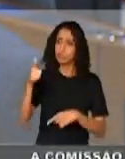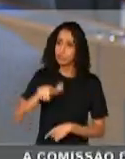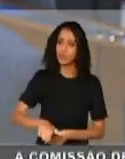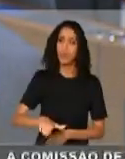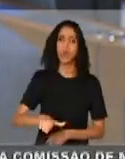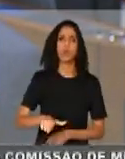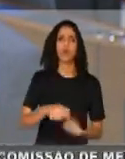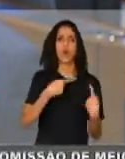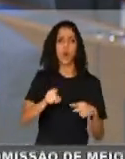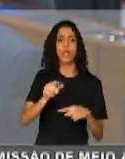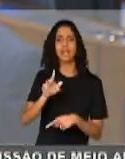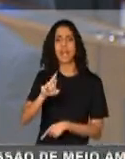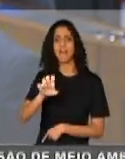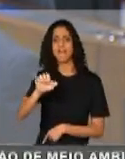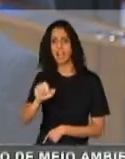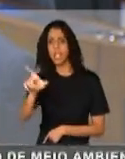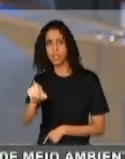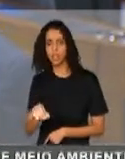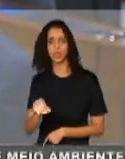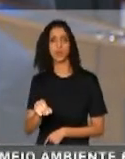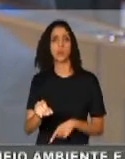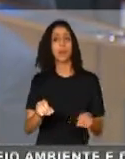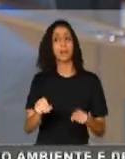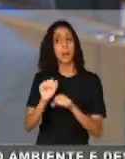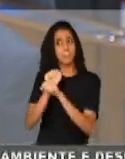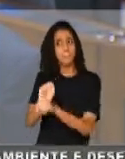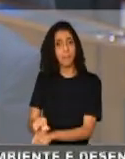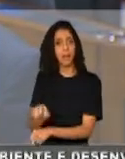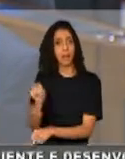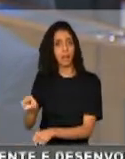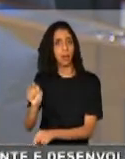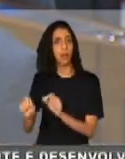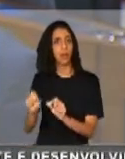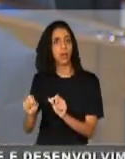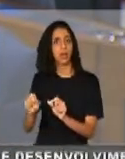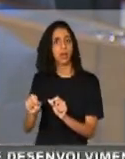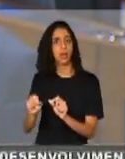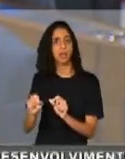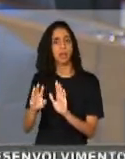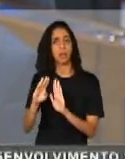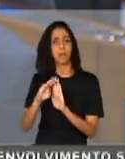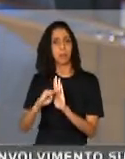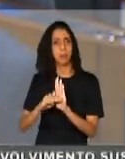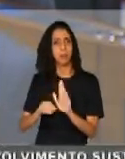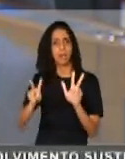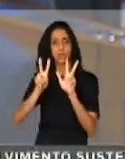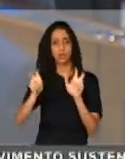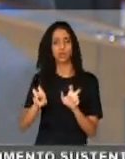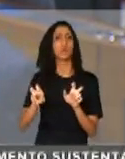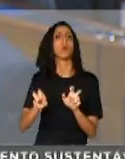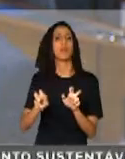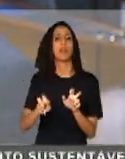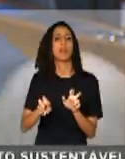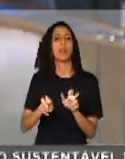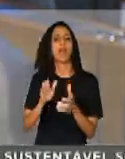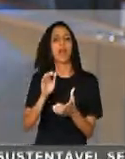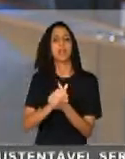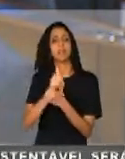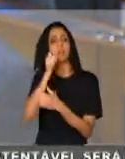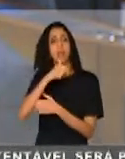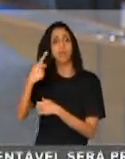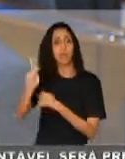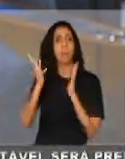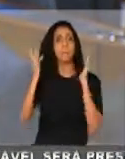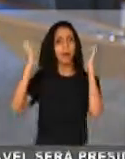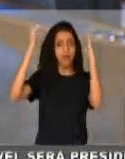Marcelo Freixo para que ele colocasse um freio na agenda pública de Mônica Benício, viúva de Marielle. A mãe de